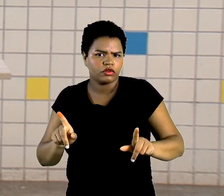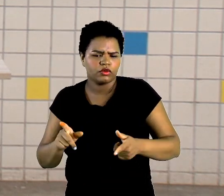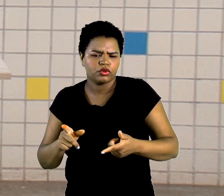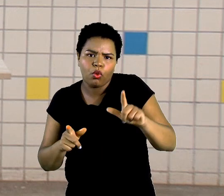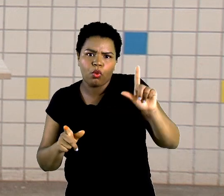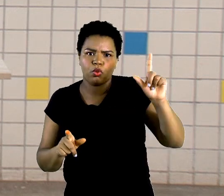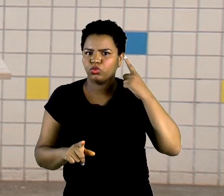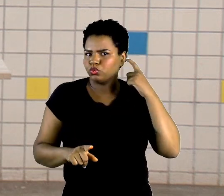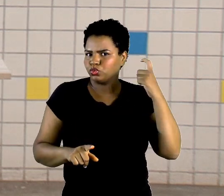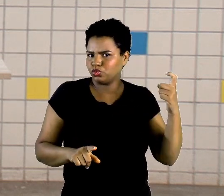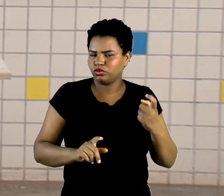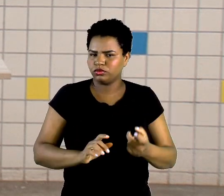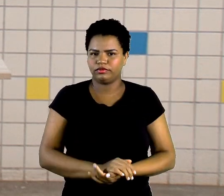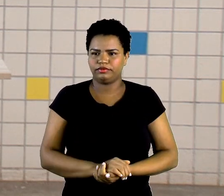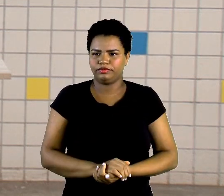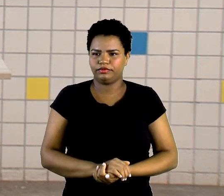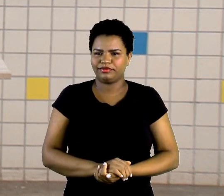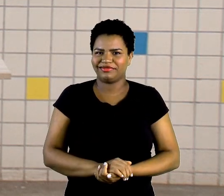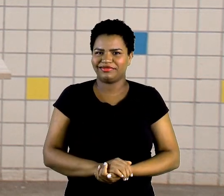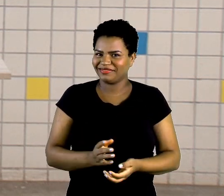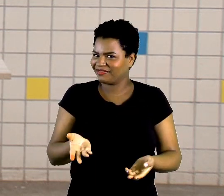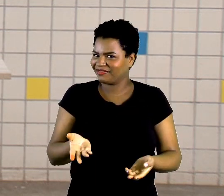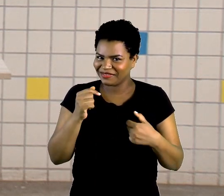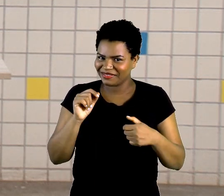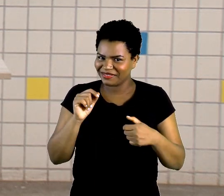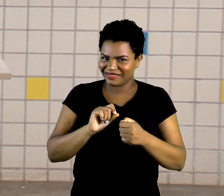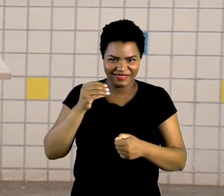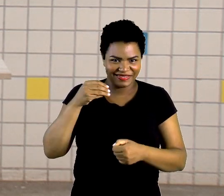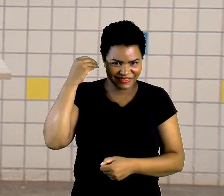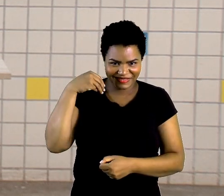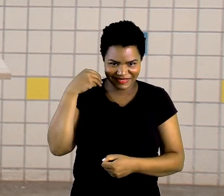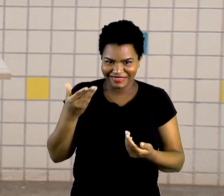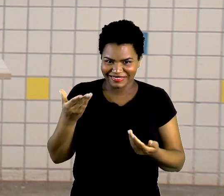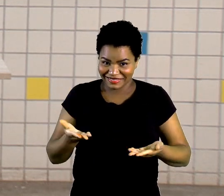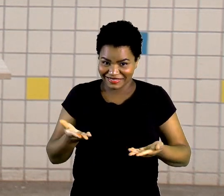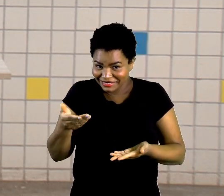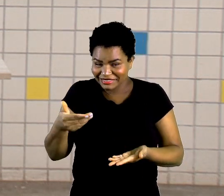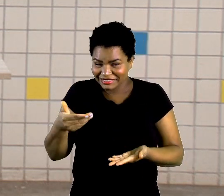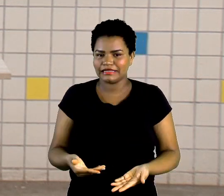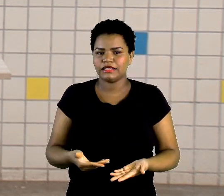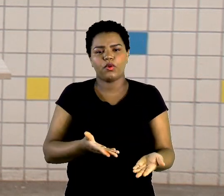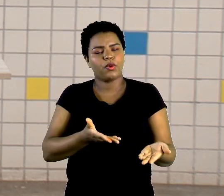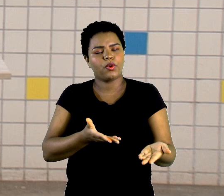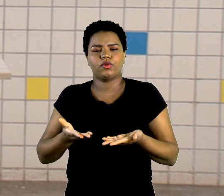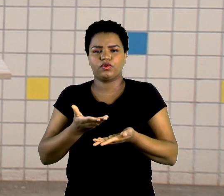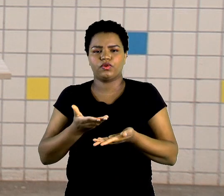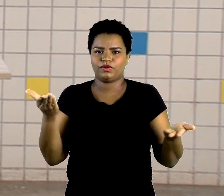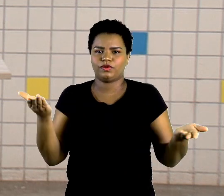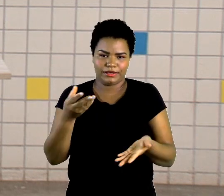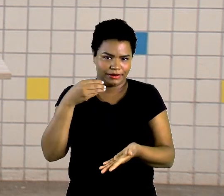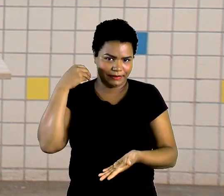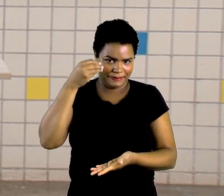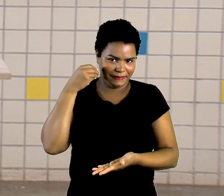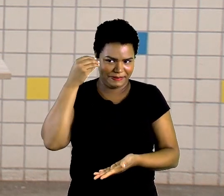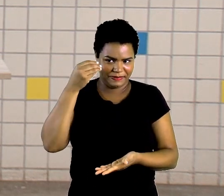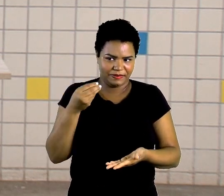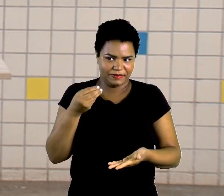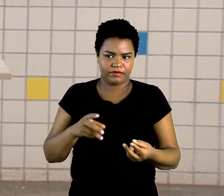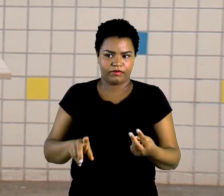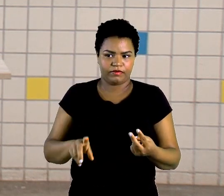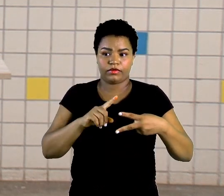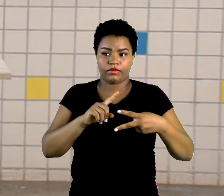som. Vamos fazer uma experiência hoje aqui? Convido você para nós estarmos fazendo essa experiência com